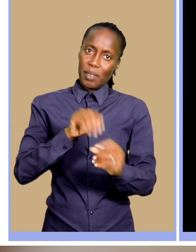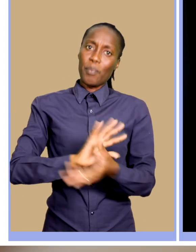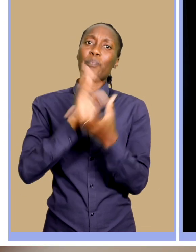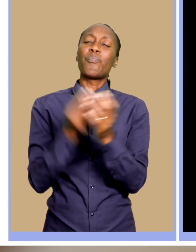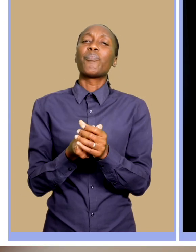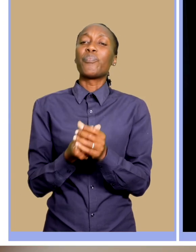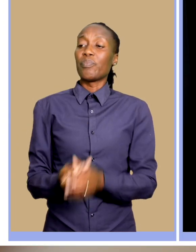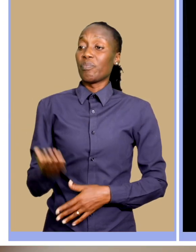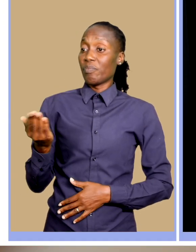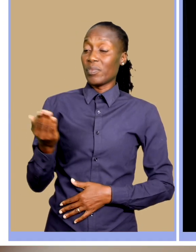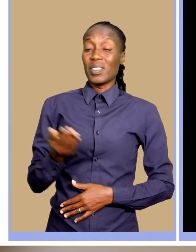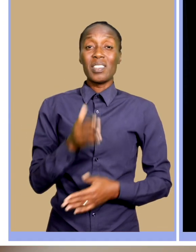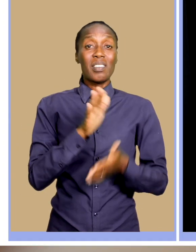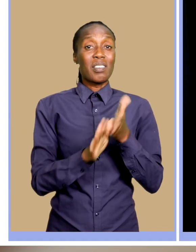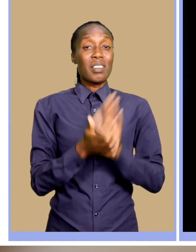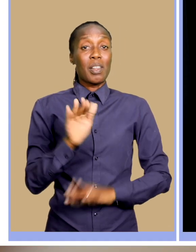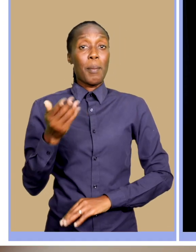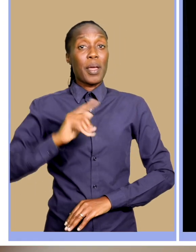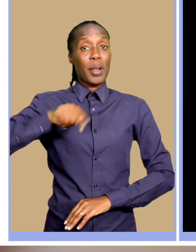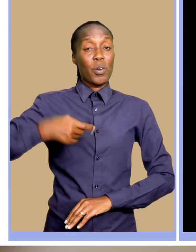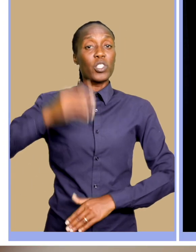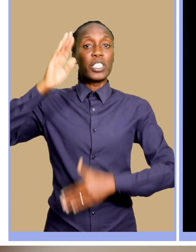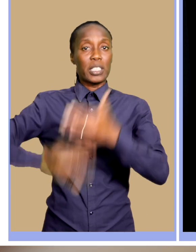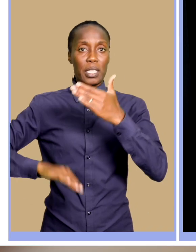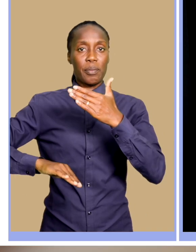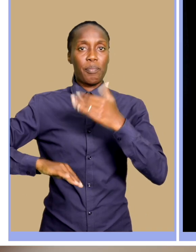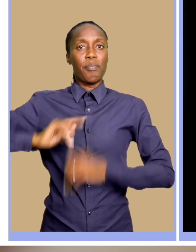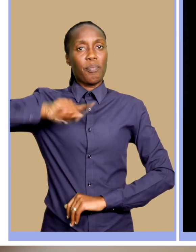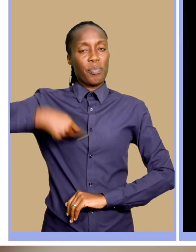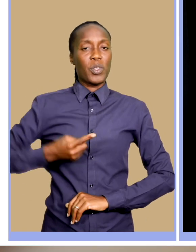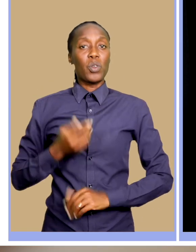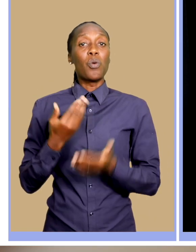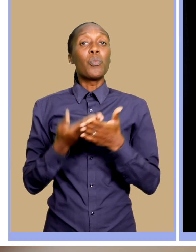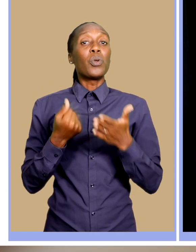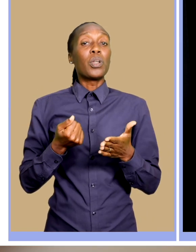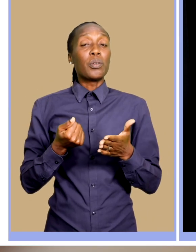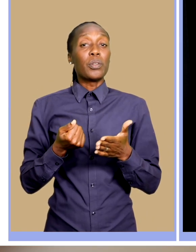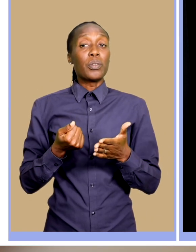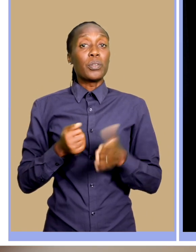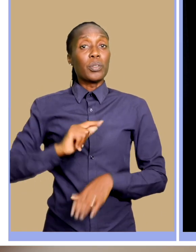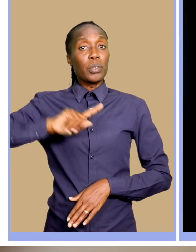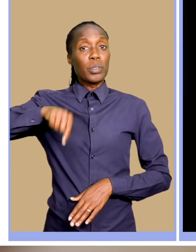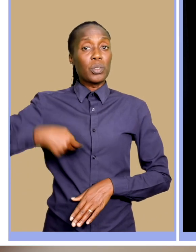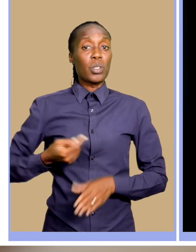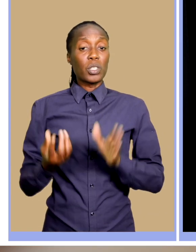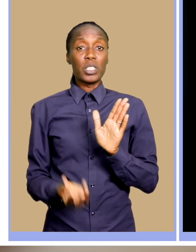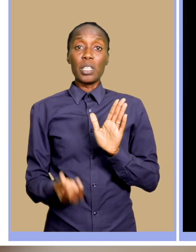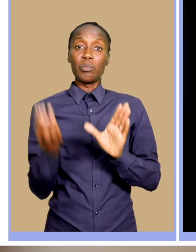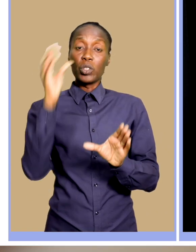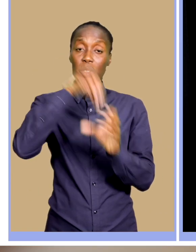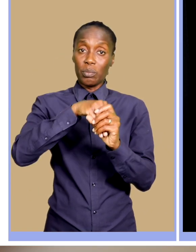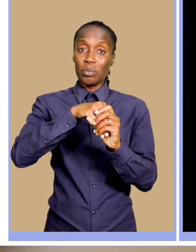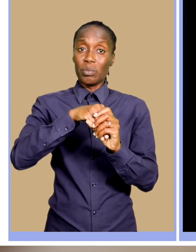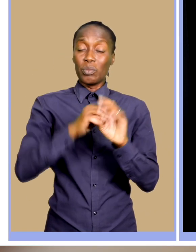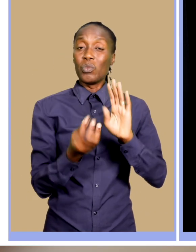o lema, nada para nós sem nós. Porque se nós estamos no plano,